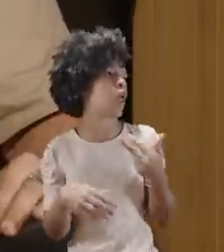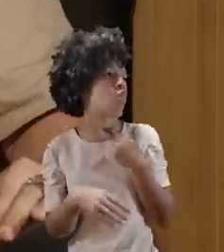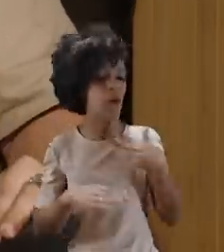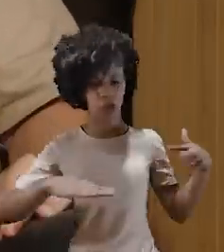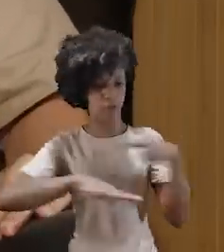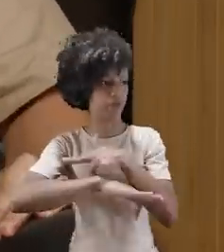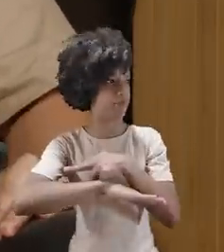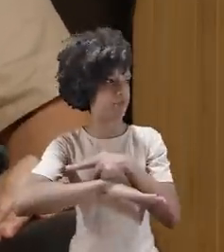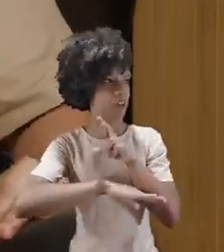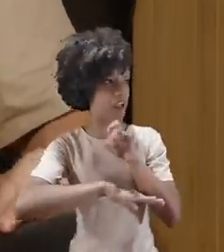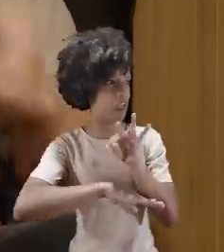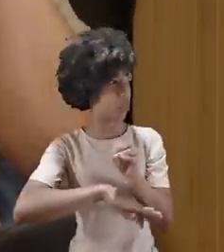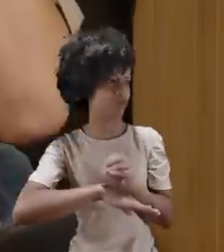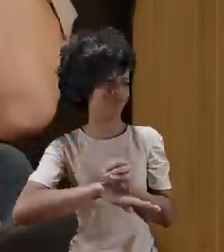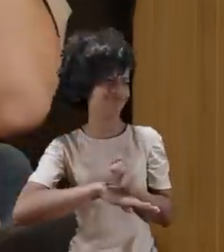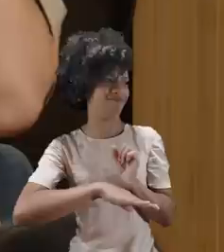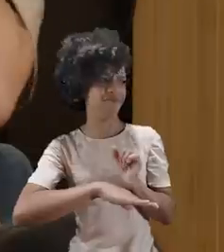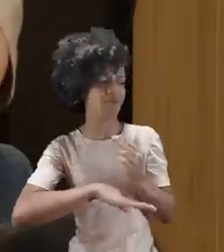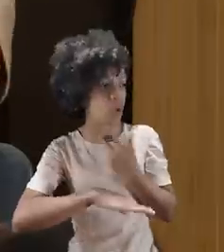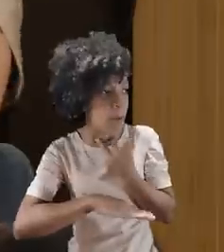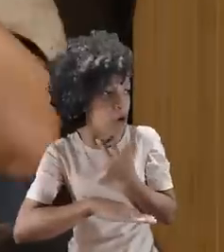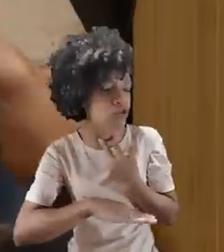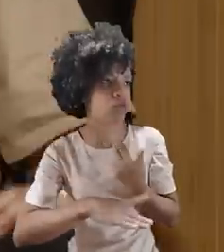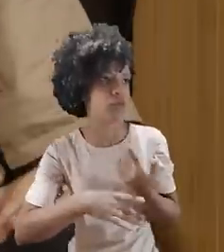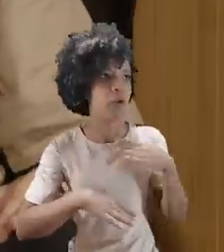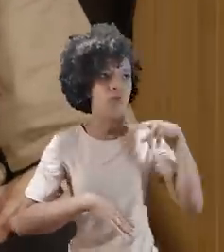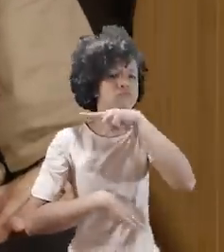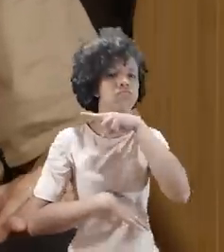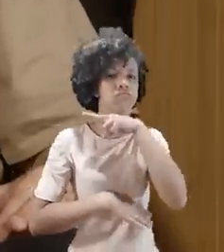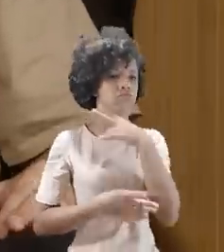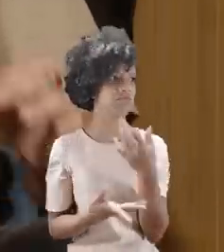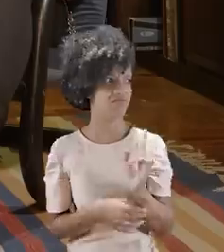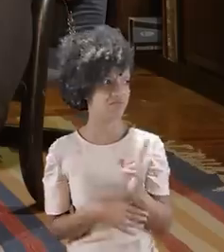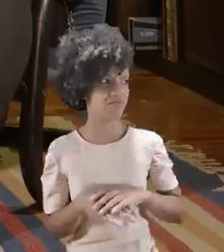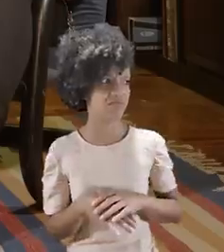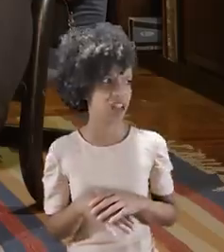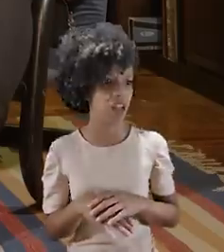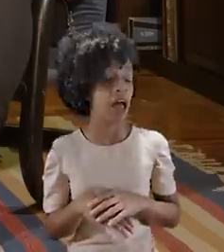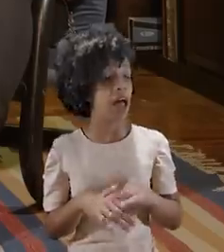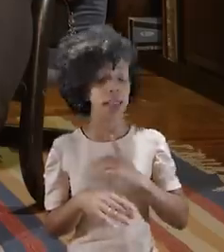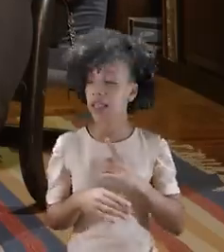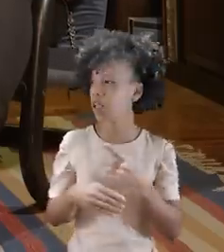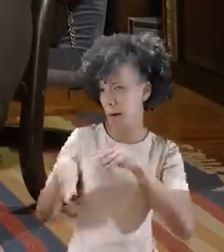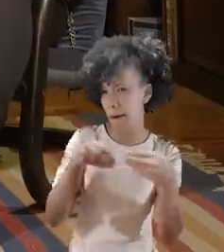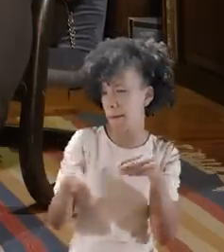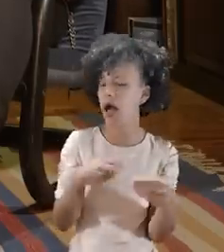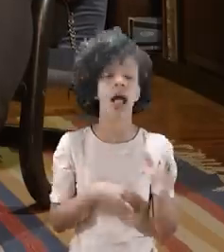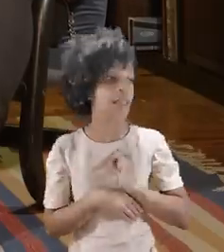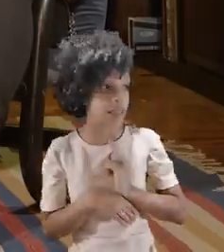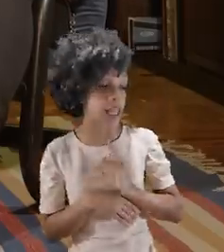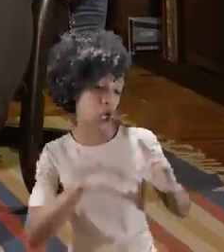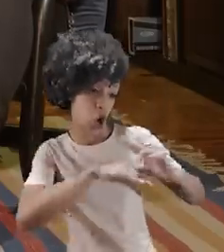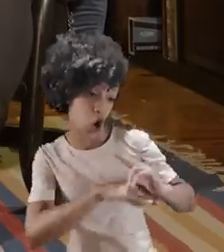entendeu Não pode ser um certinho assim tão no queixo ligado mas sem cor Mas vou